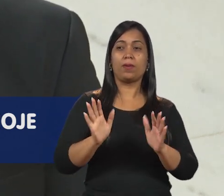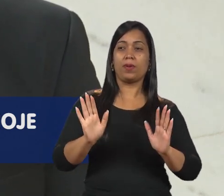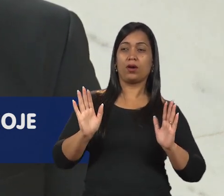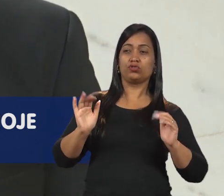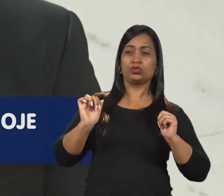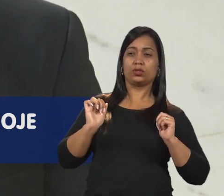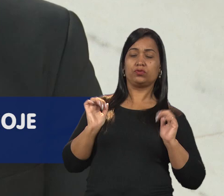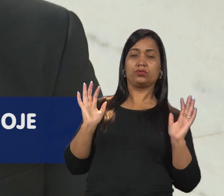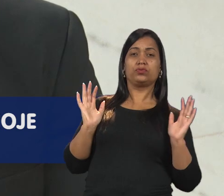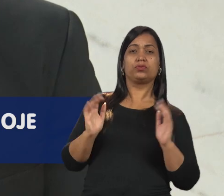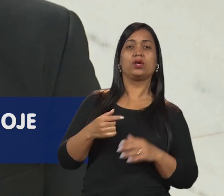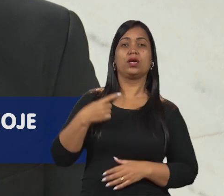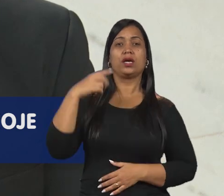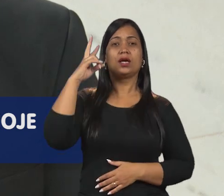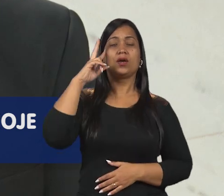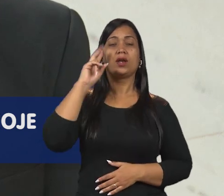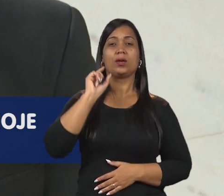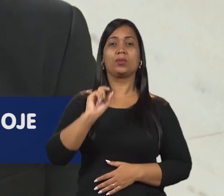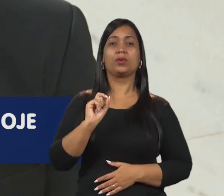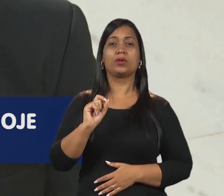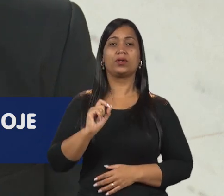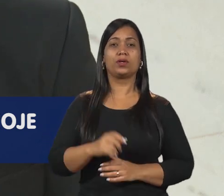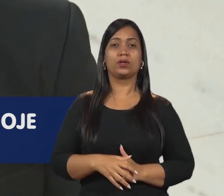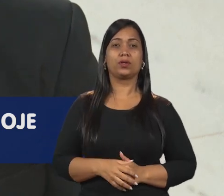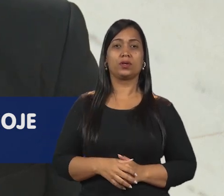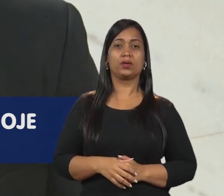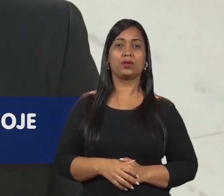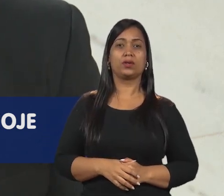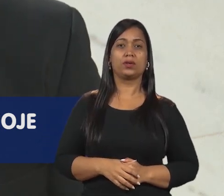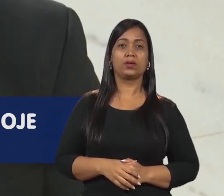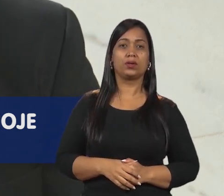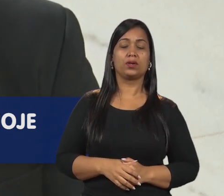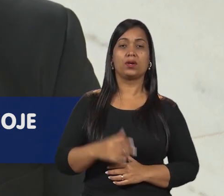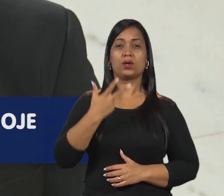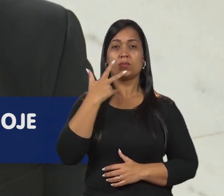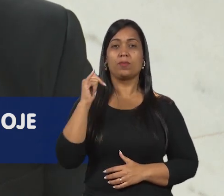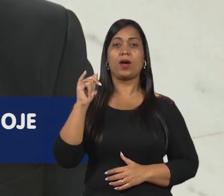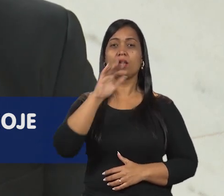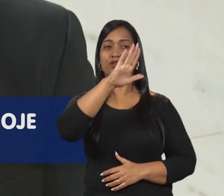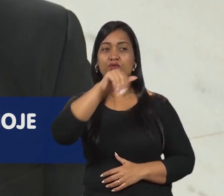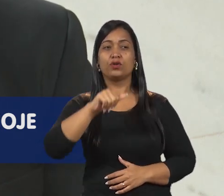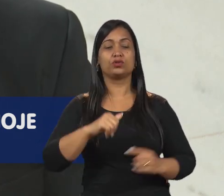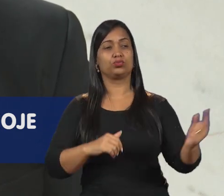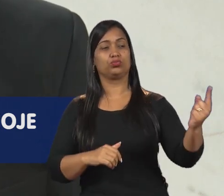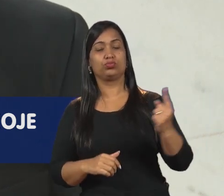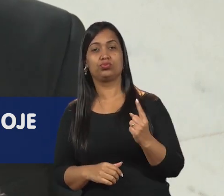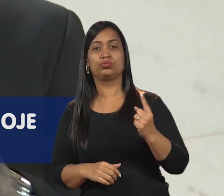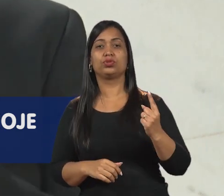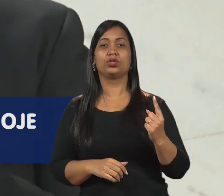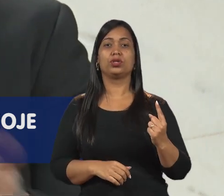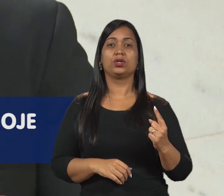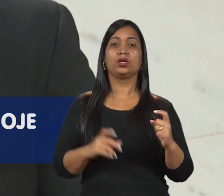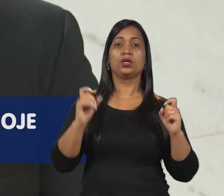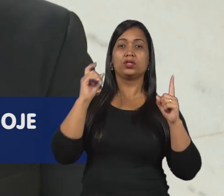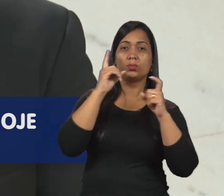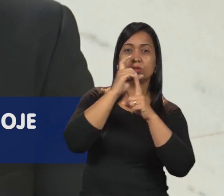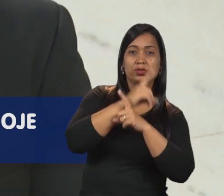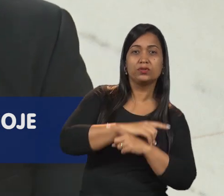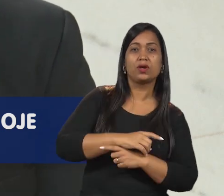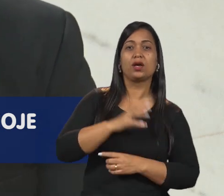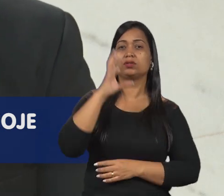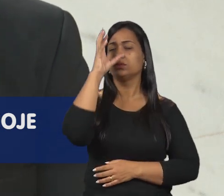afastado. E eu lembro que meus pais foram chamados e era olha, ele tem uma dificuldade